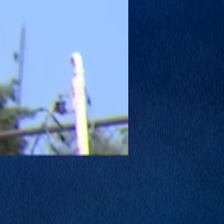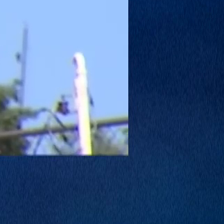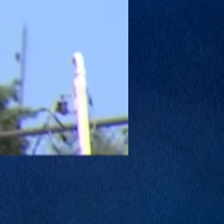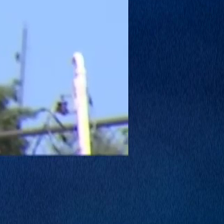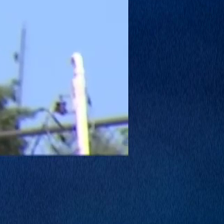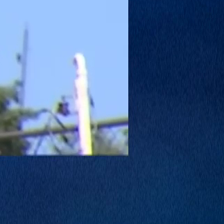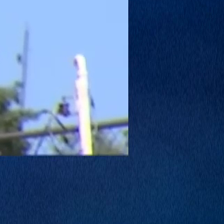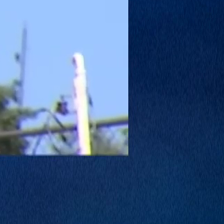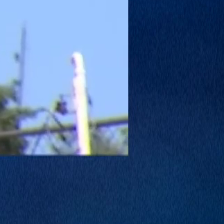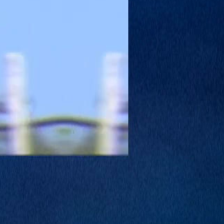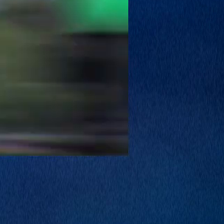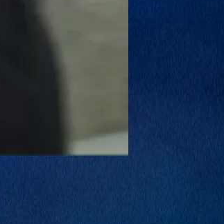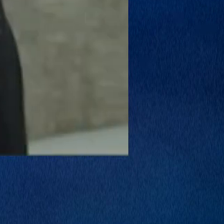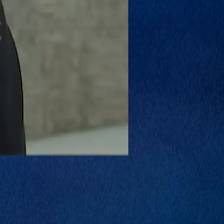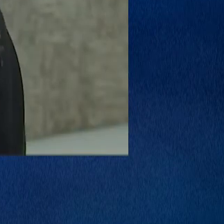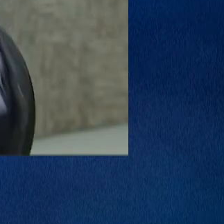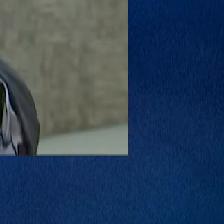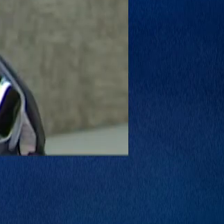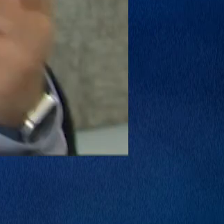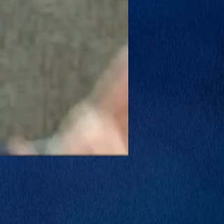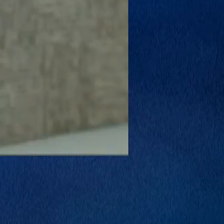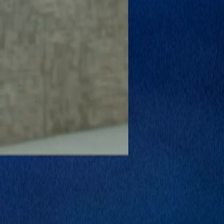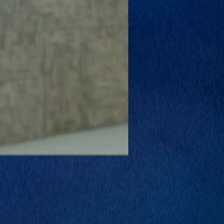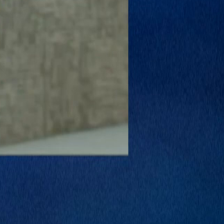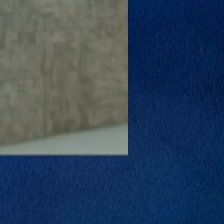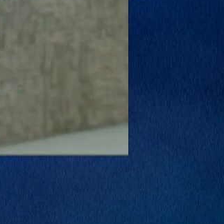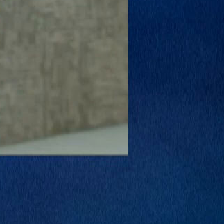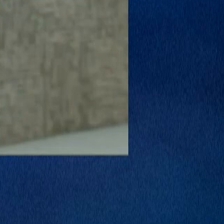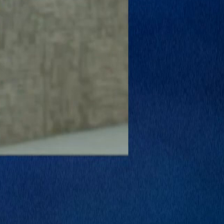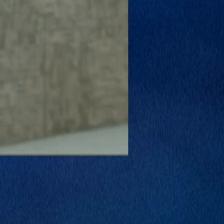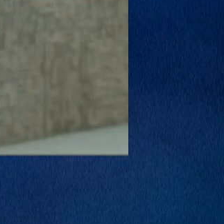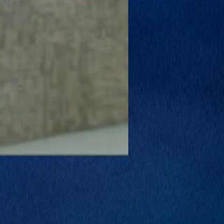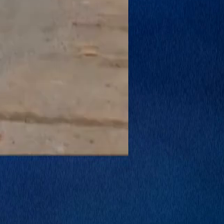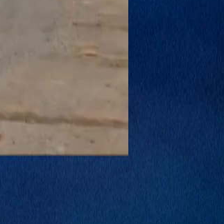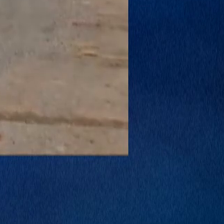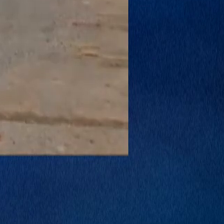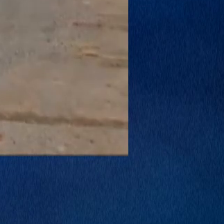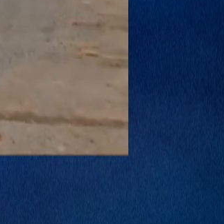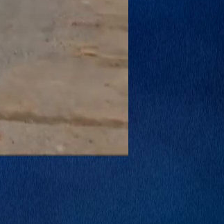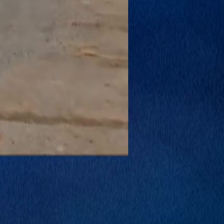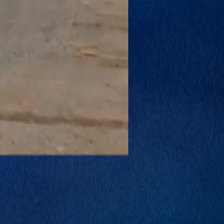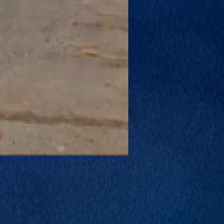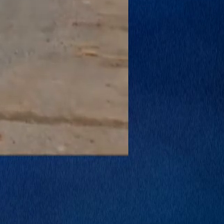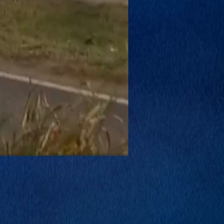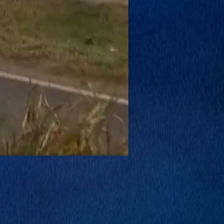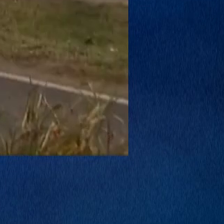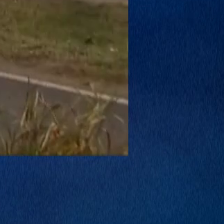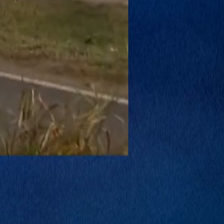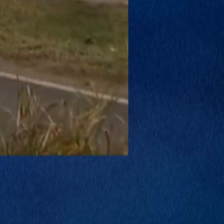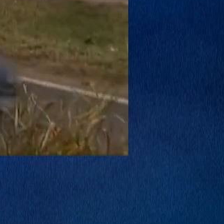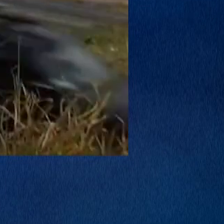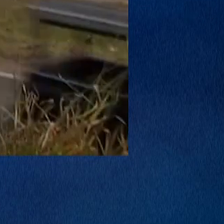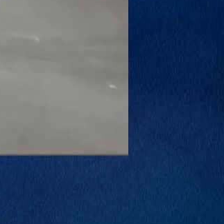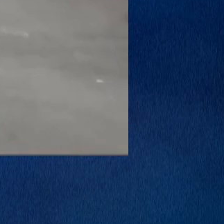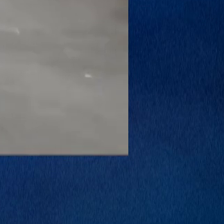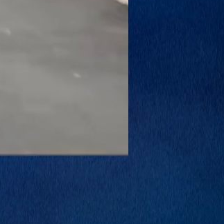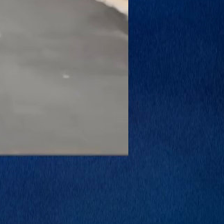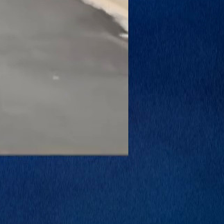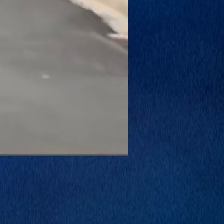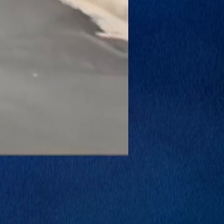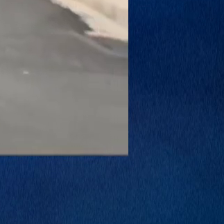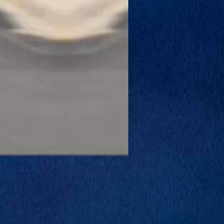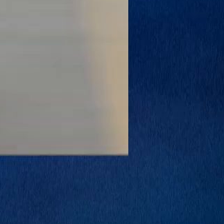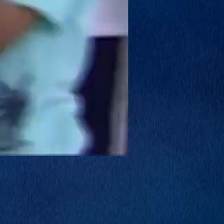radares instalados na cidade. Vereador pede realização de plebiscito para a criação de 2 novos distritos